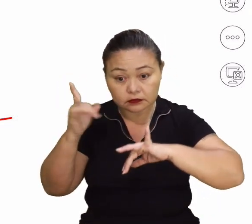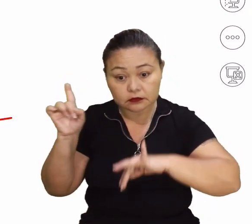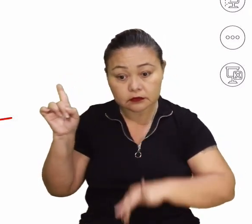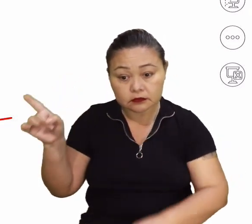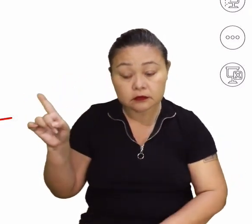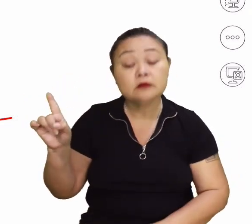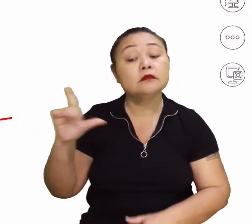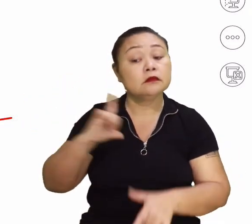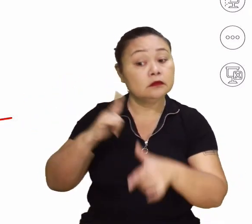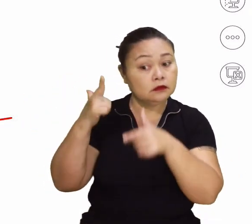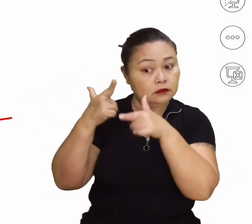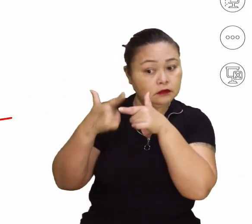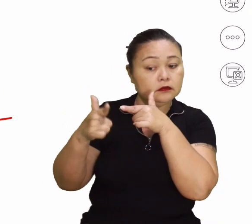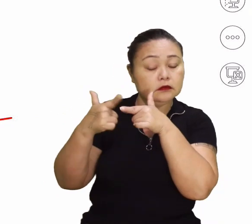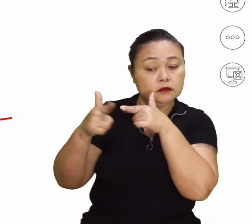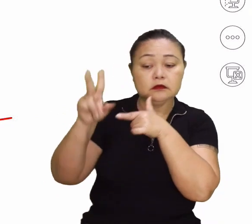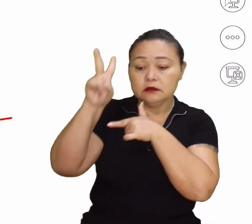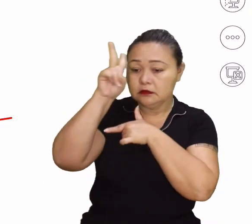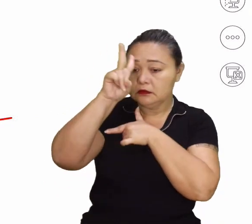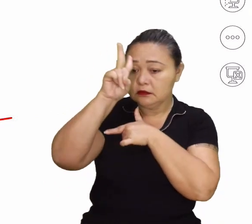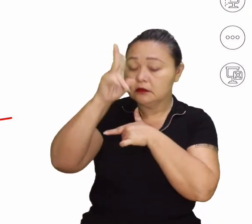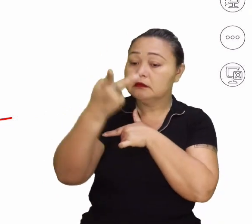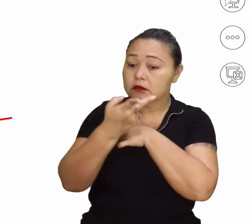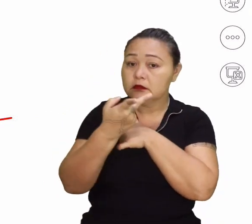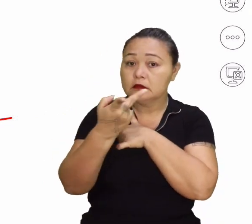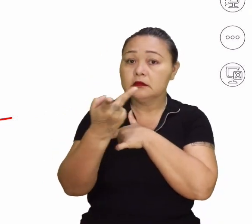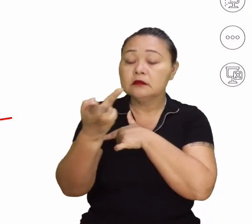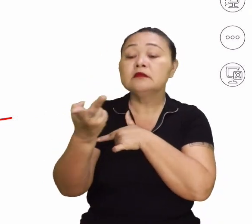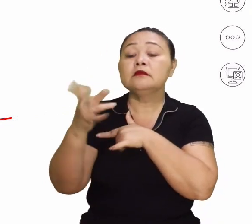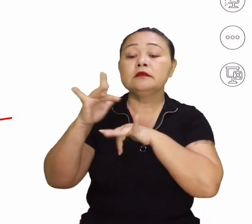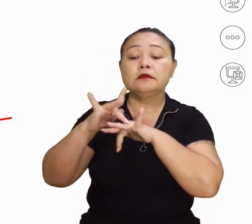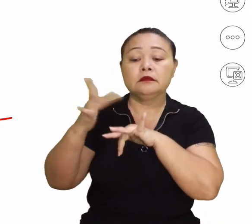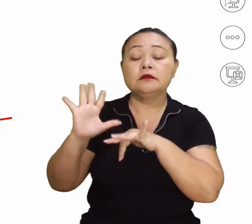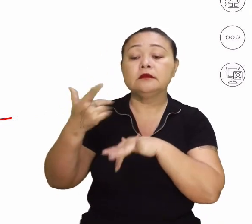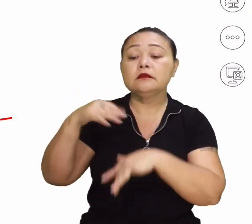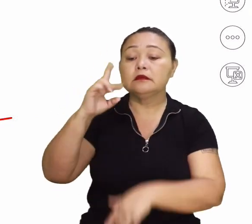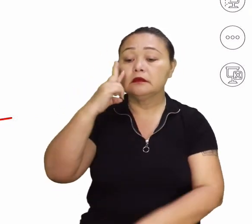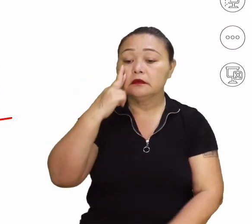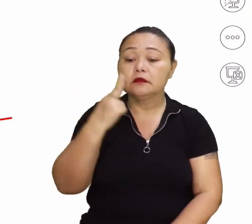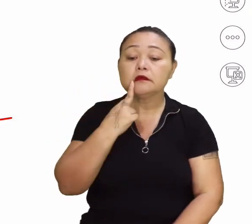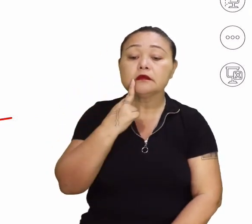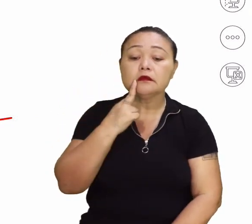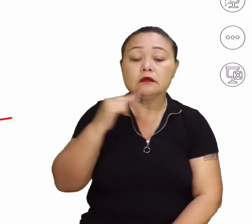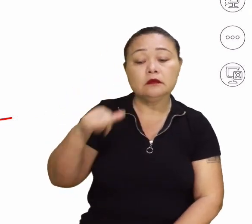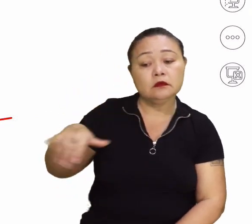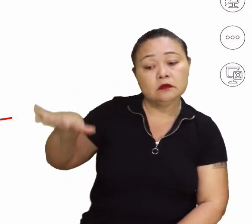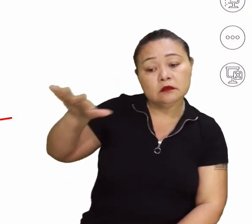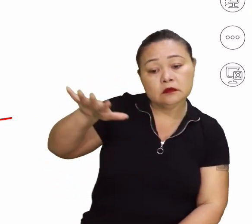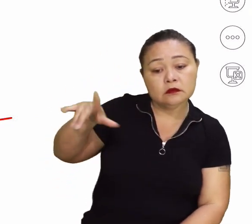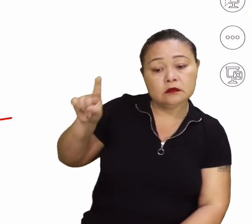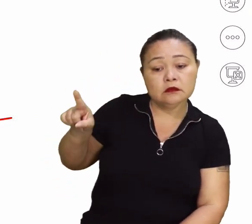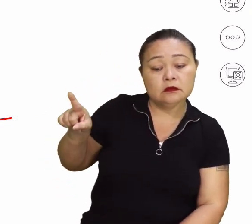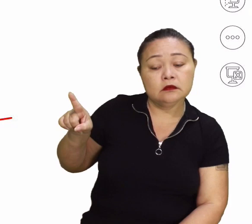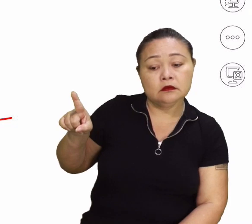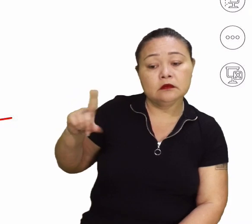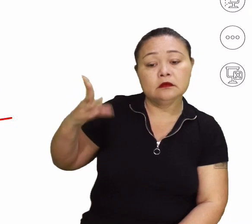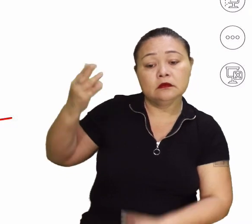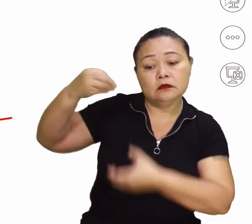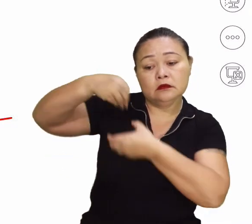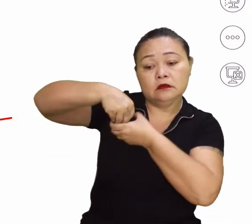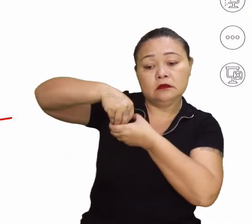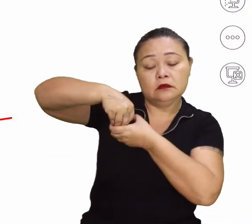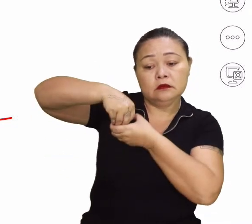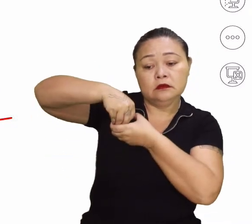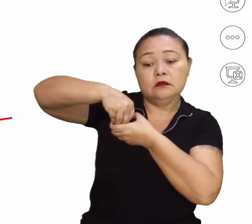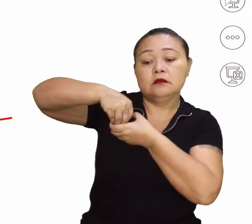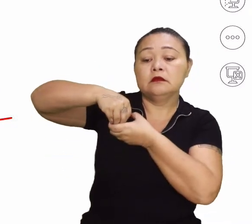tivemos um problema grande, lembra o que eu falei para vocês? O diamante em Rondônia, essa região de diamante está dentro de